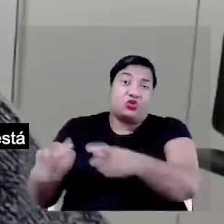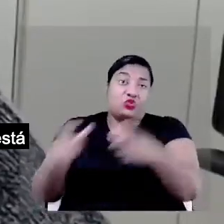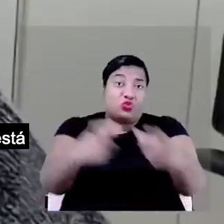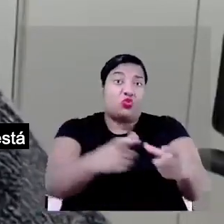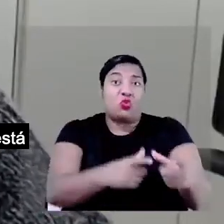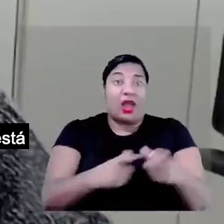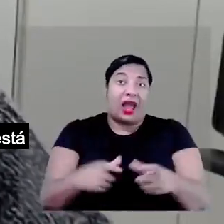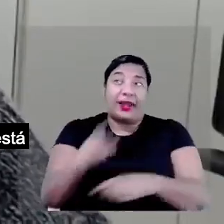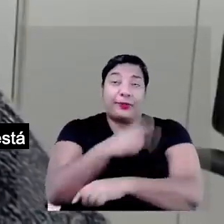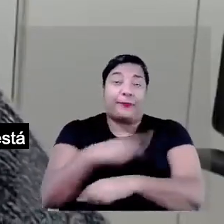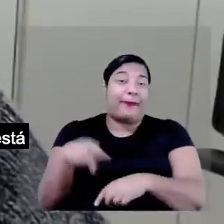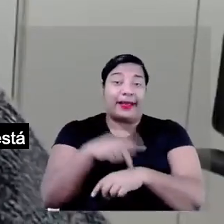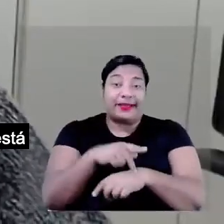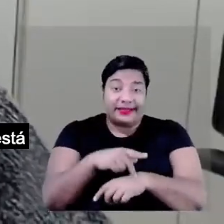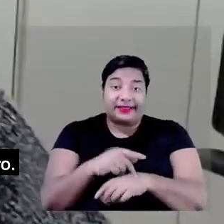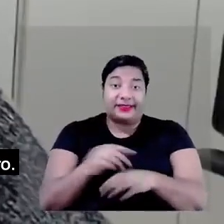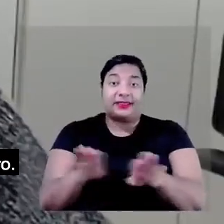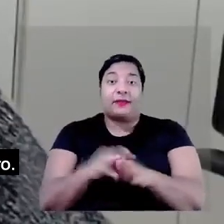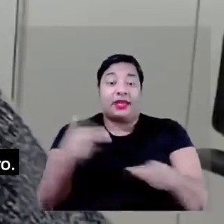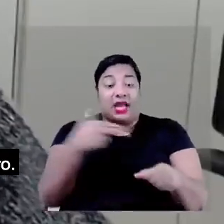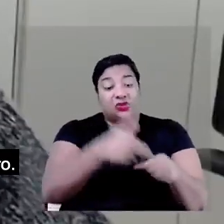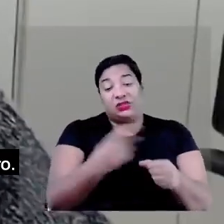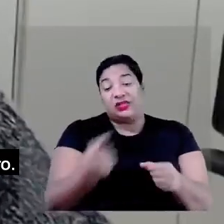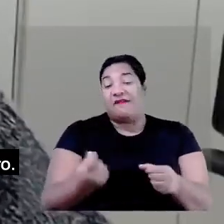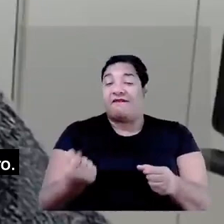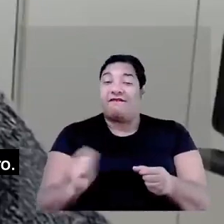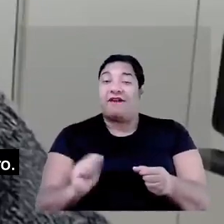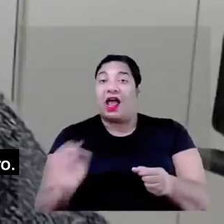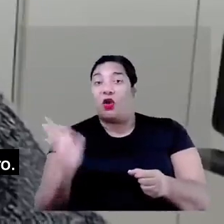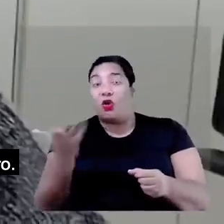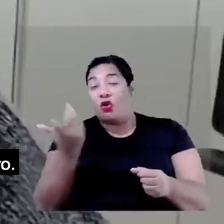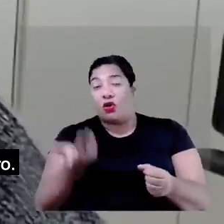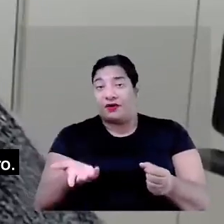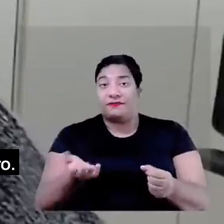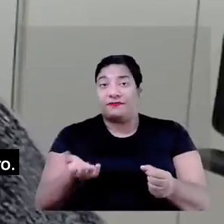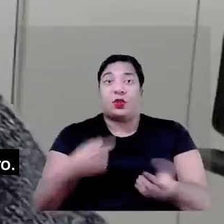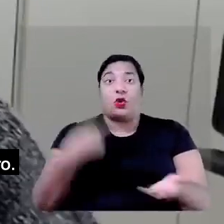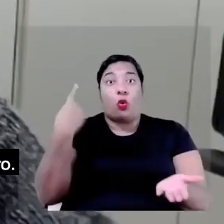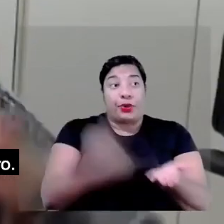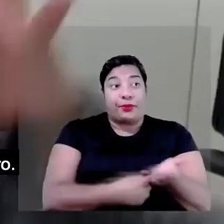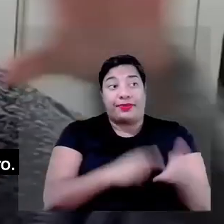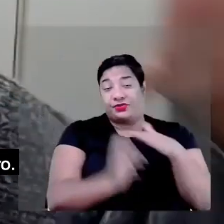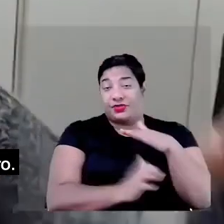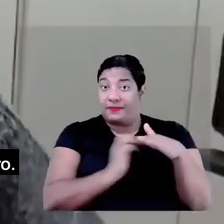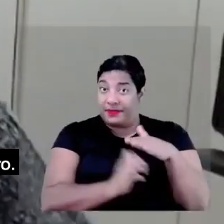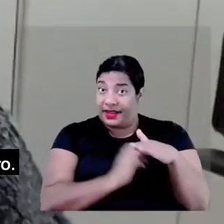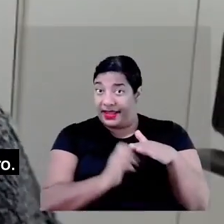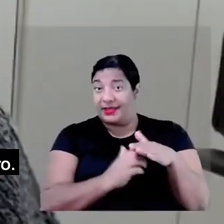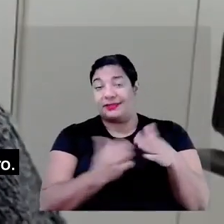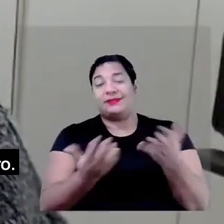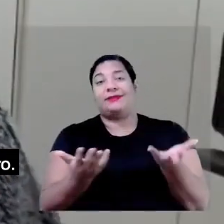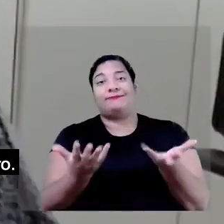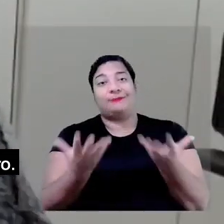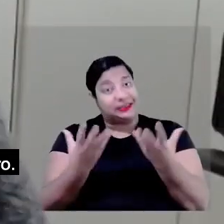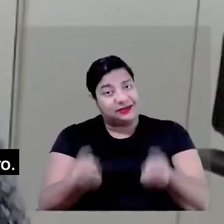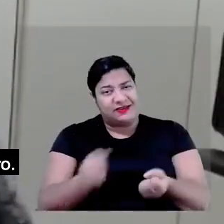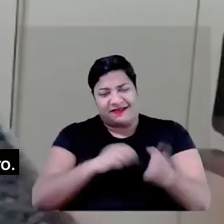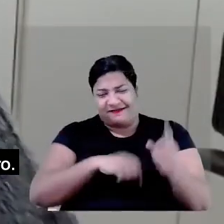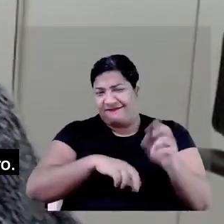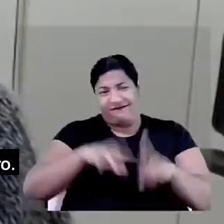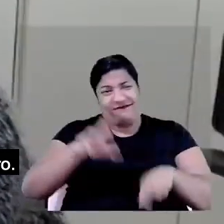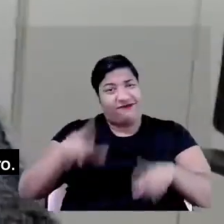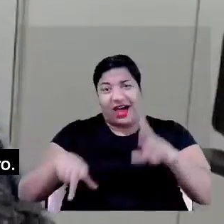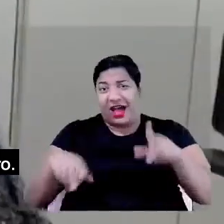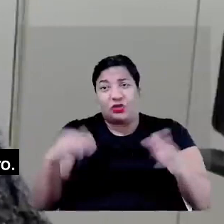país, do valor do combustível, do compromisso institucional assumido. Então, são muitas variáveis, não é